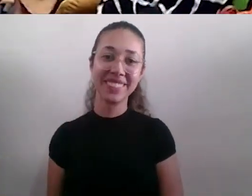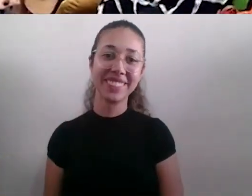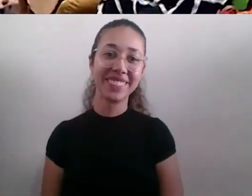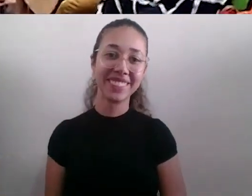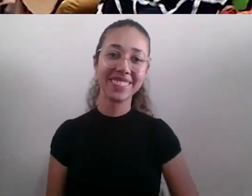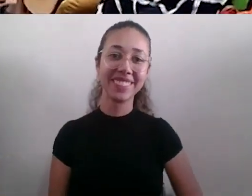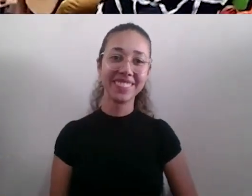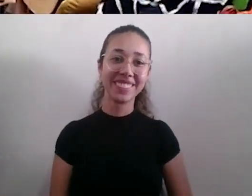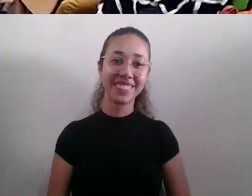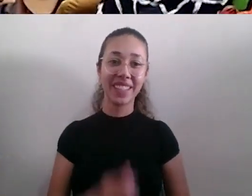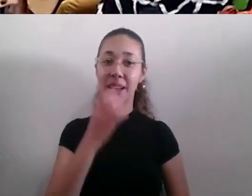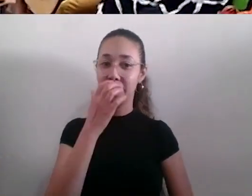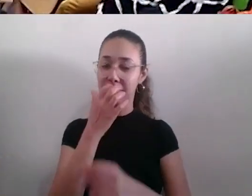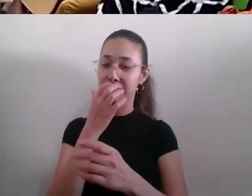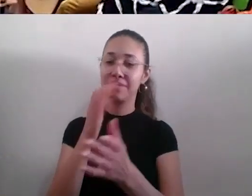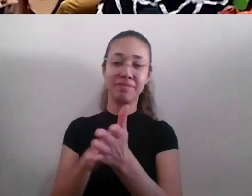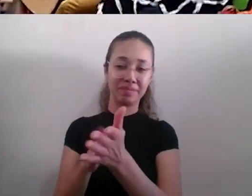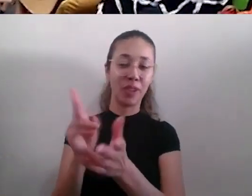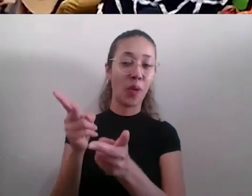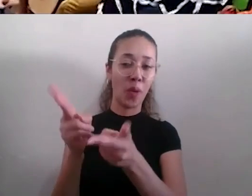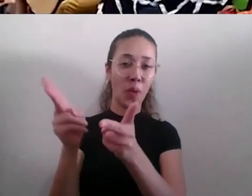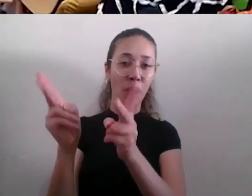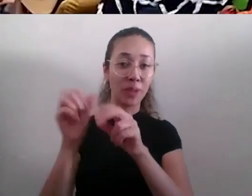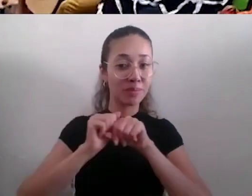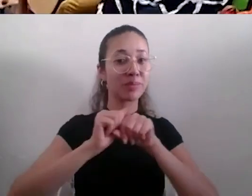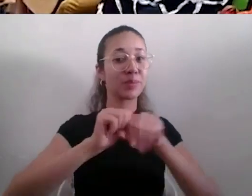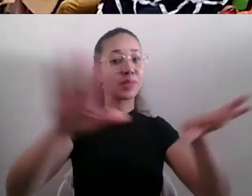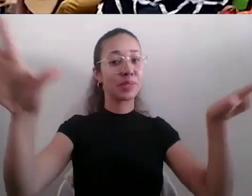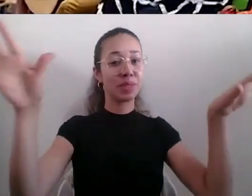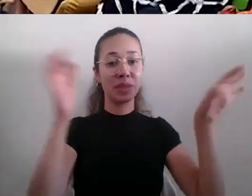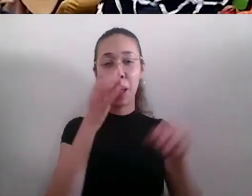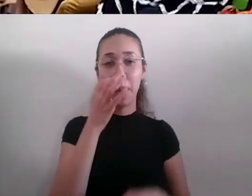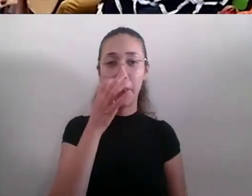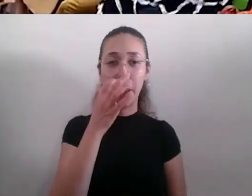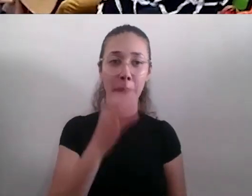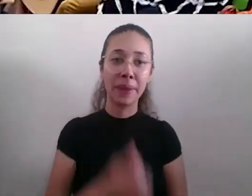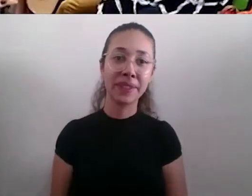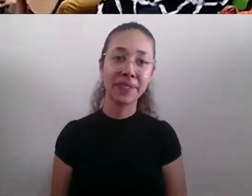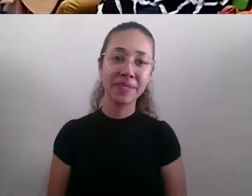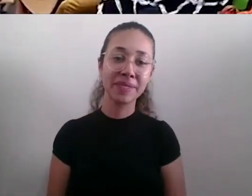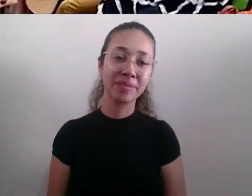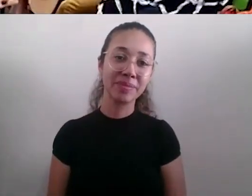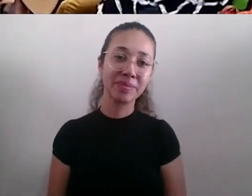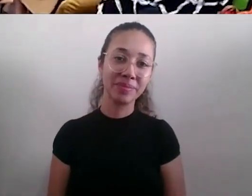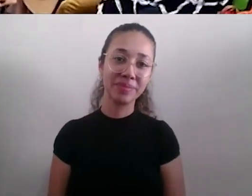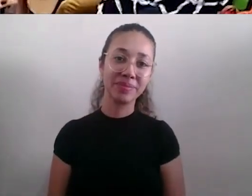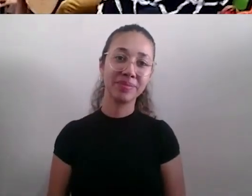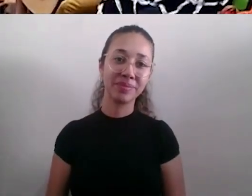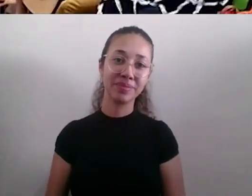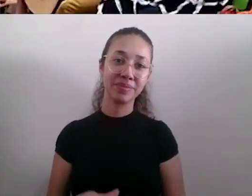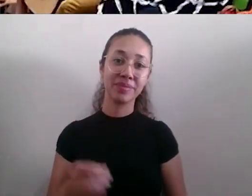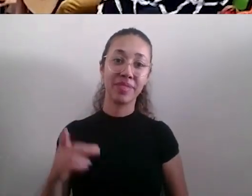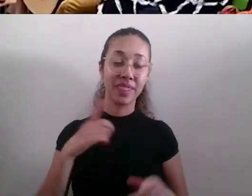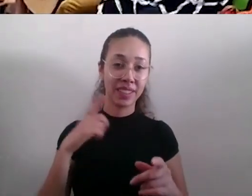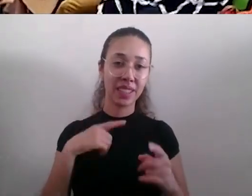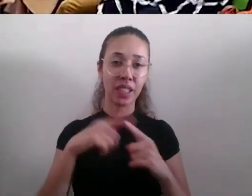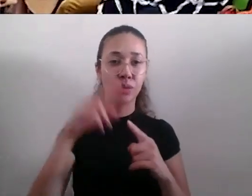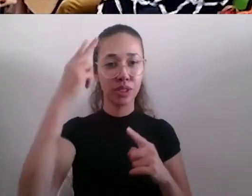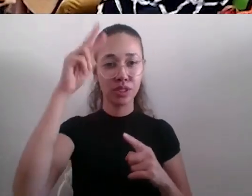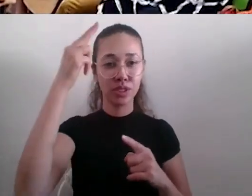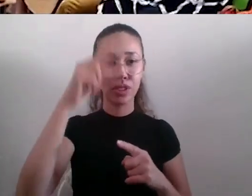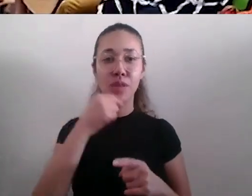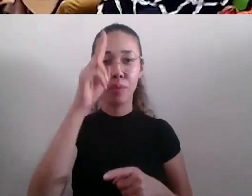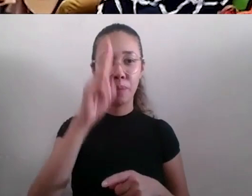Mas, continue assim, por favor. Sim, espalhe para os estados vizinhos. Tem uma história do Padre Cícero lá, muito